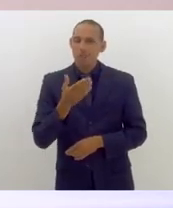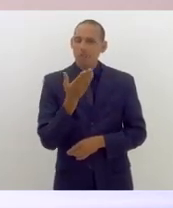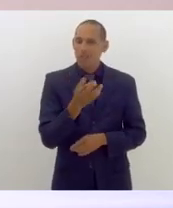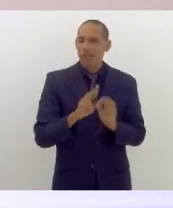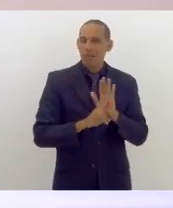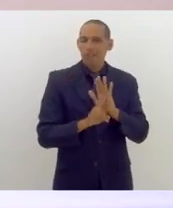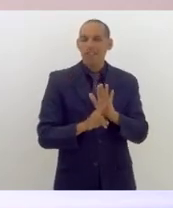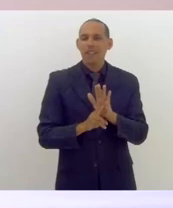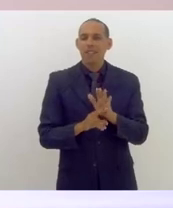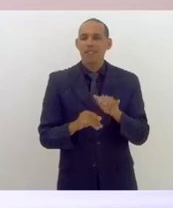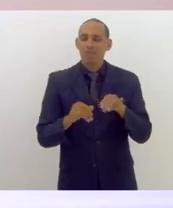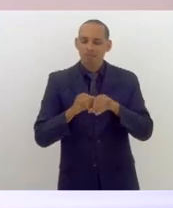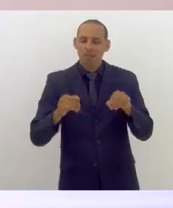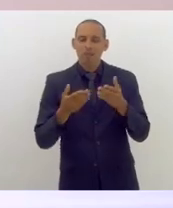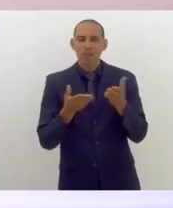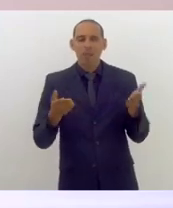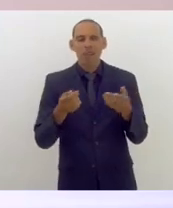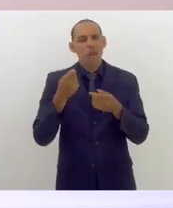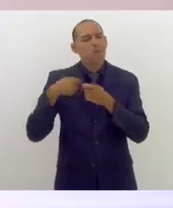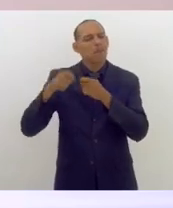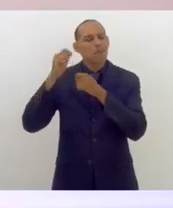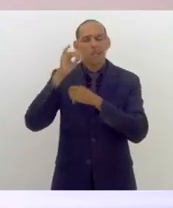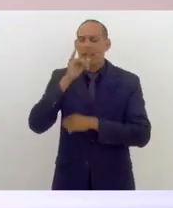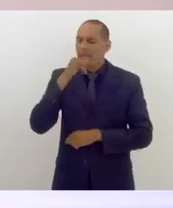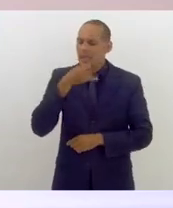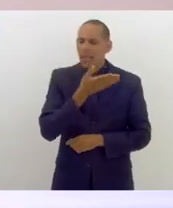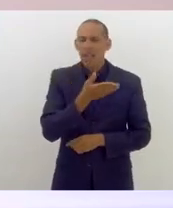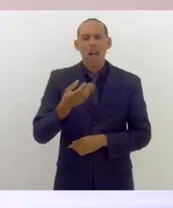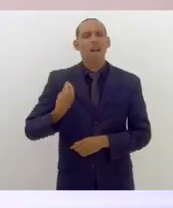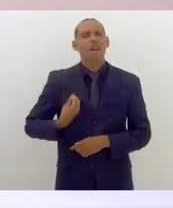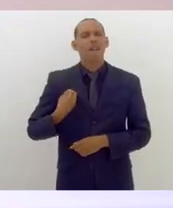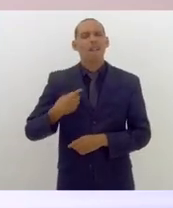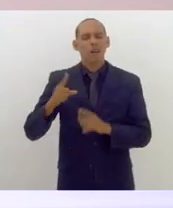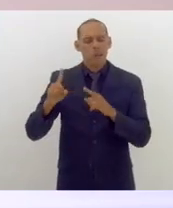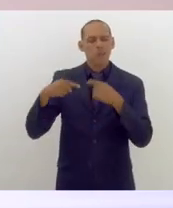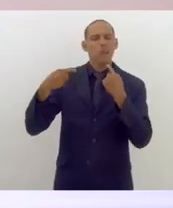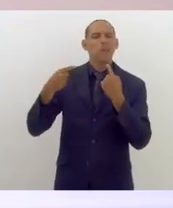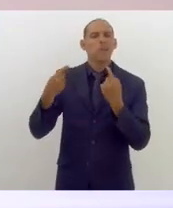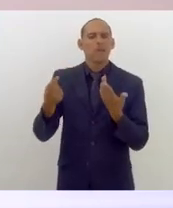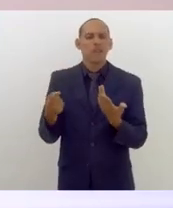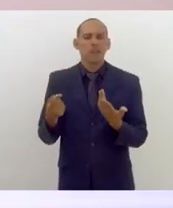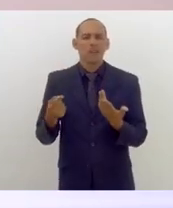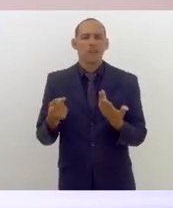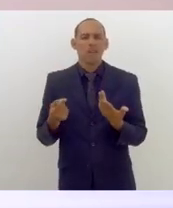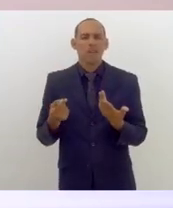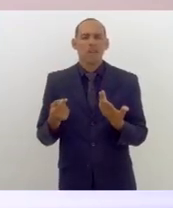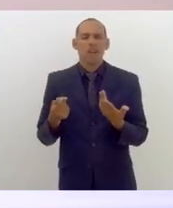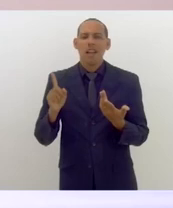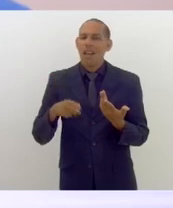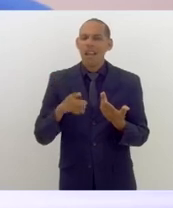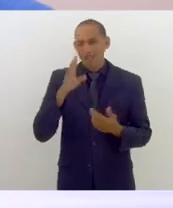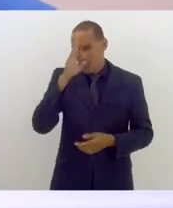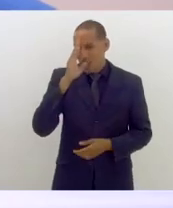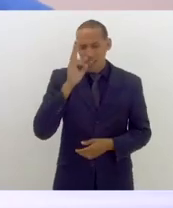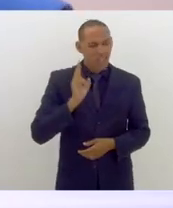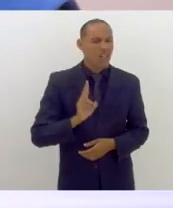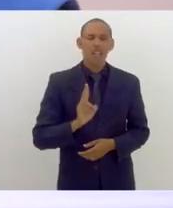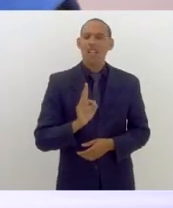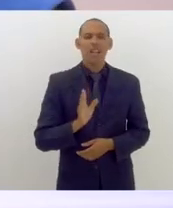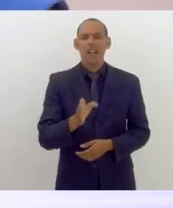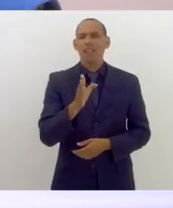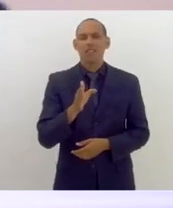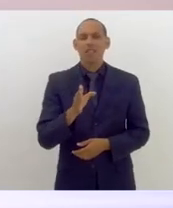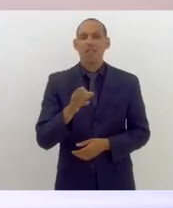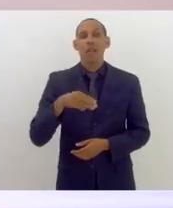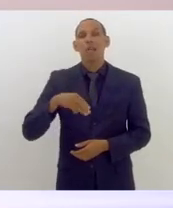representante a situação pescador lá tá triste ameaça lá de vida das pessoas está sendo praticamente que direta e as marisqueiras